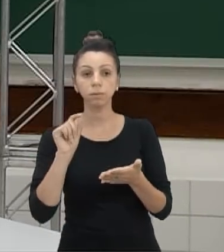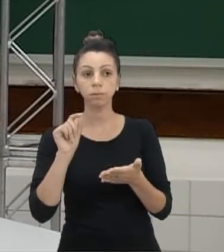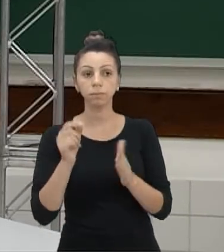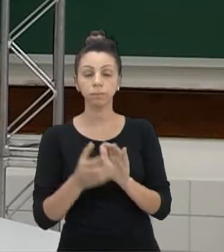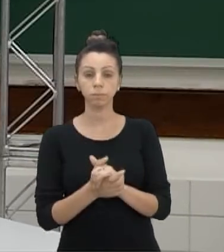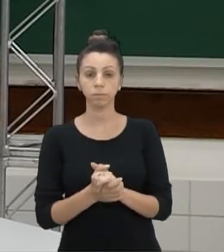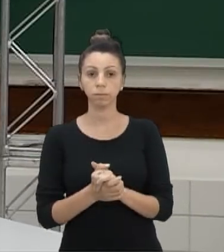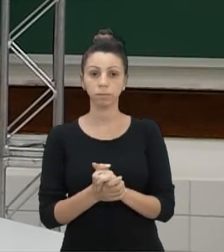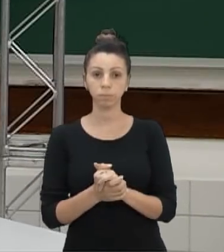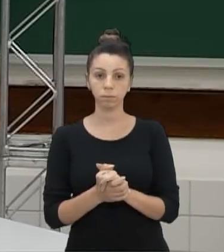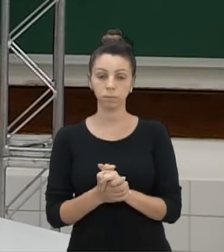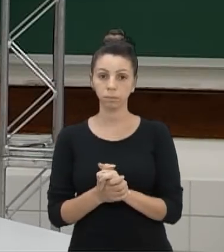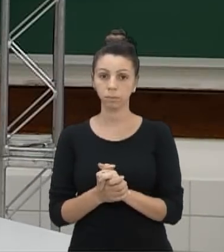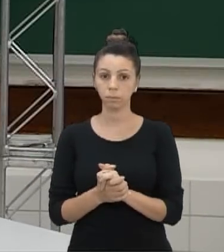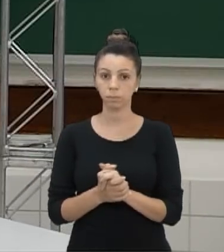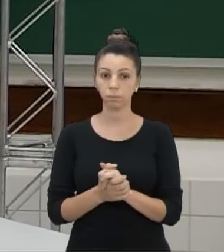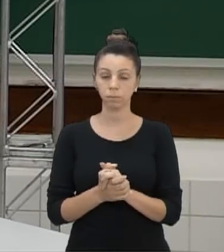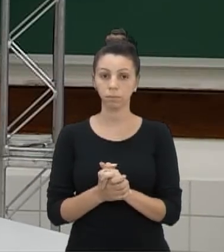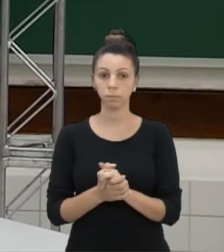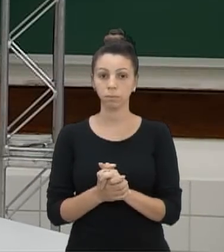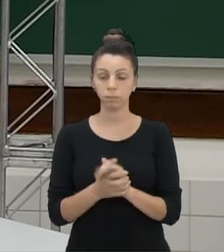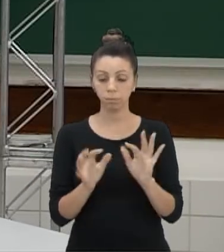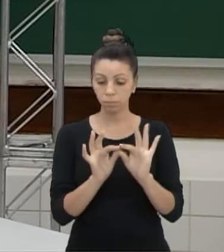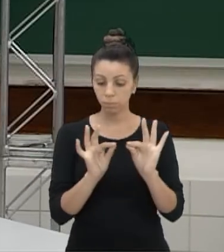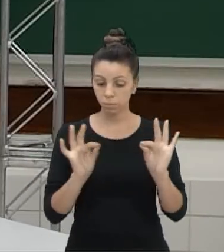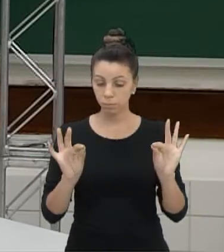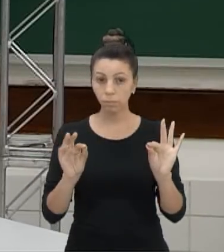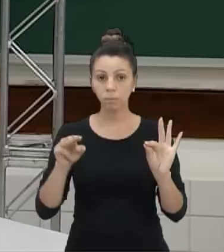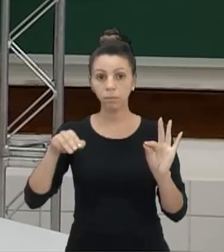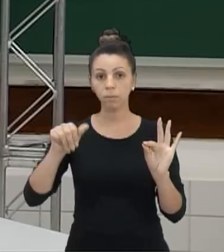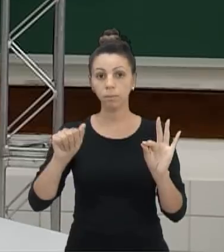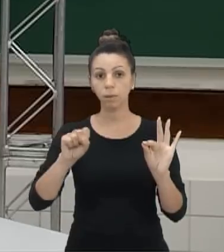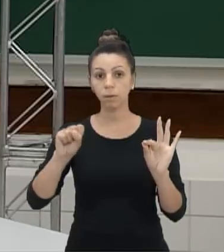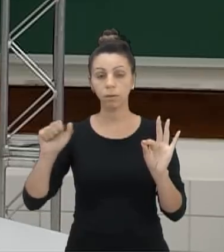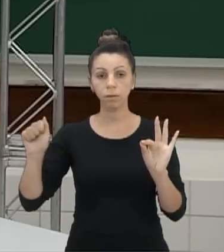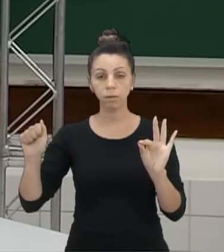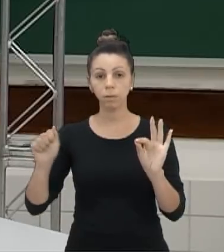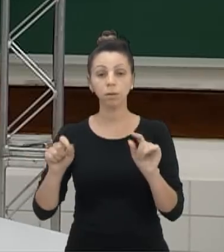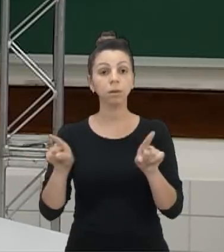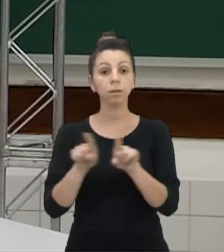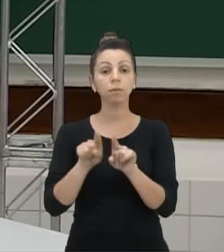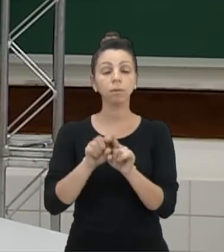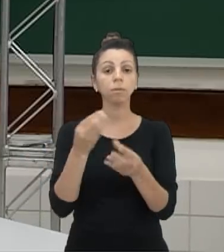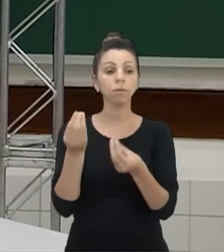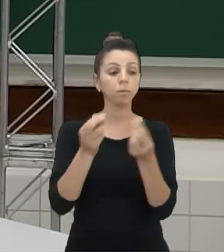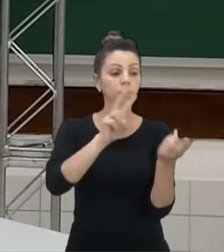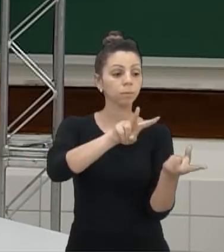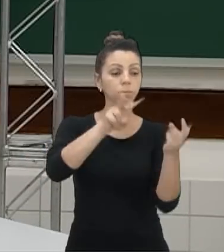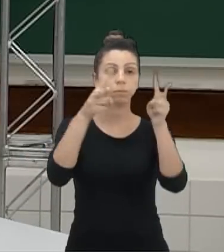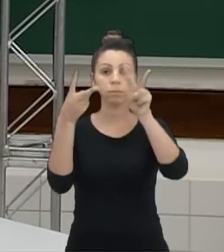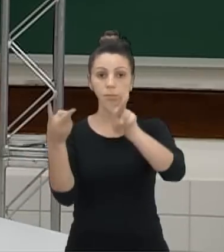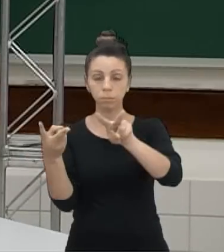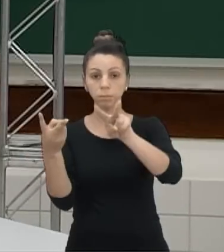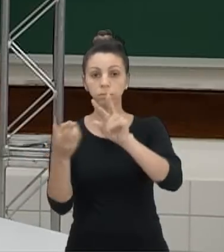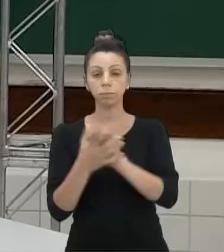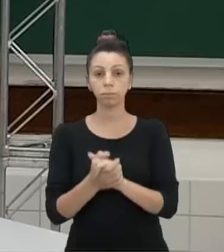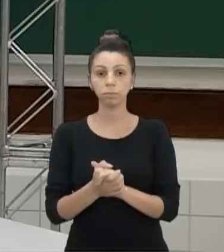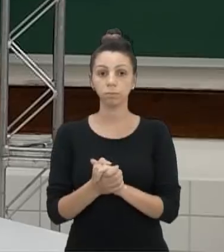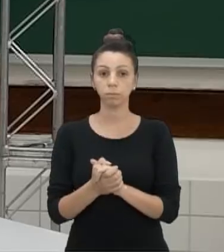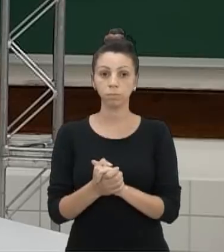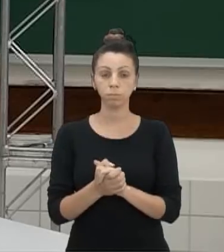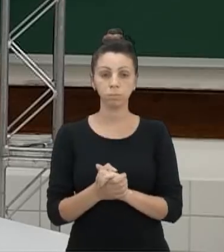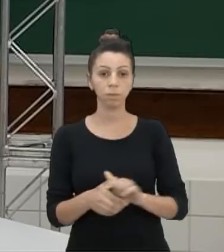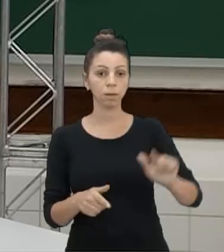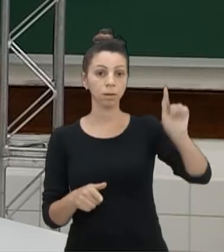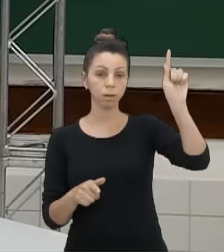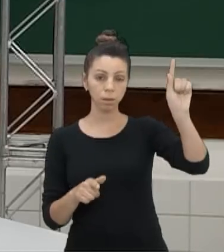trabalhar as unidades de massa e os meios de transformação entre essas unidades. Então, a gente vai pegar a grama,